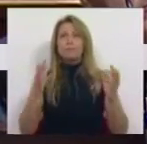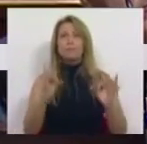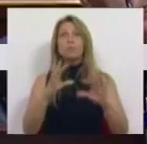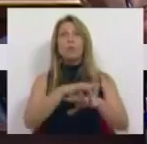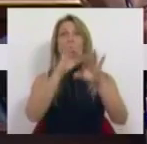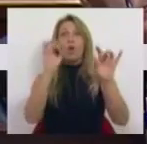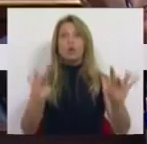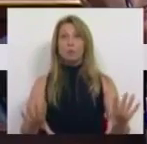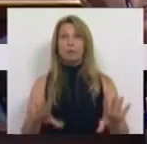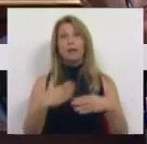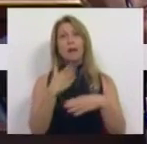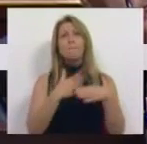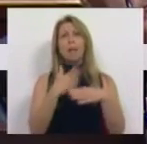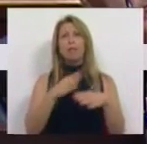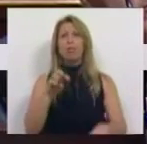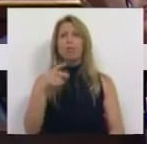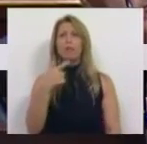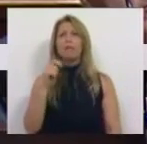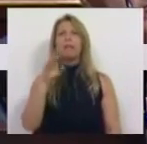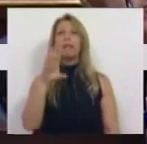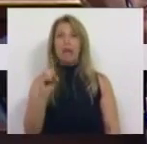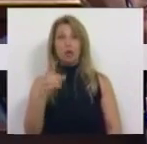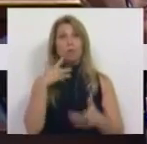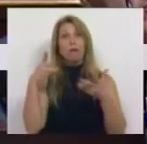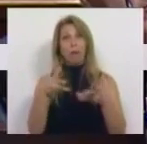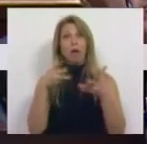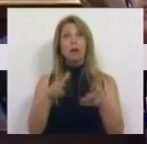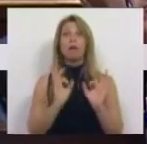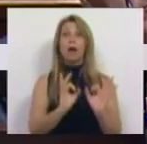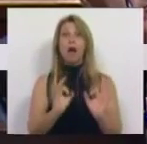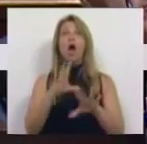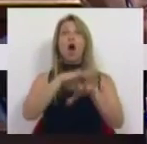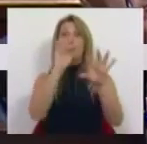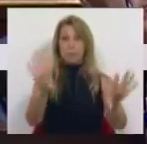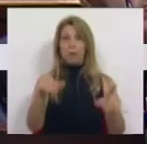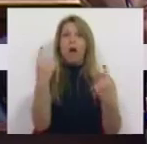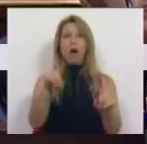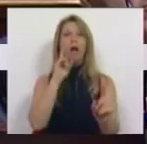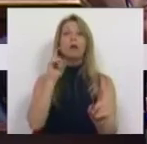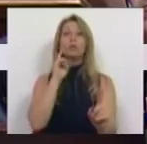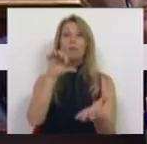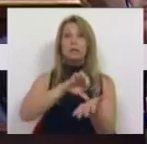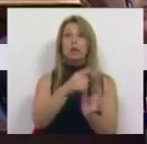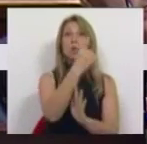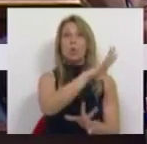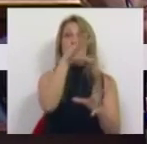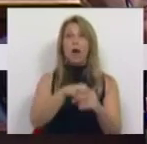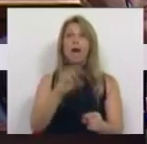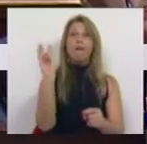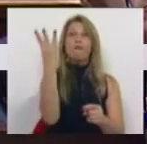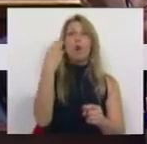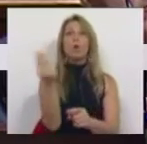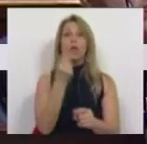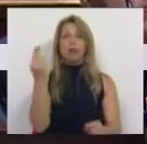hospitalares no Médio Tejo, onde a assistência hospitalar é assegurada por um centro com três unidades, Torres